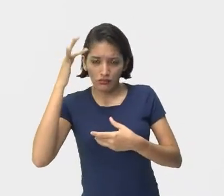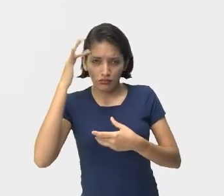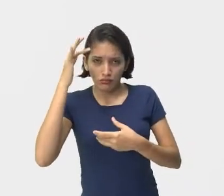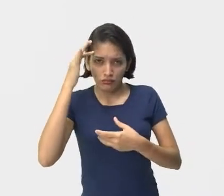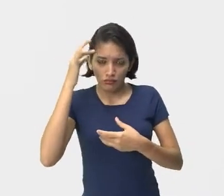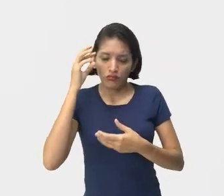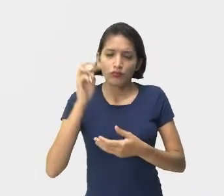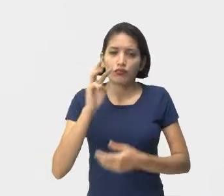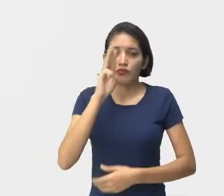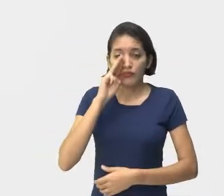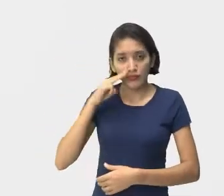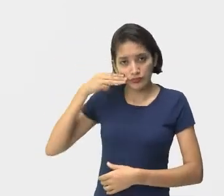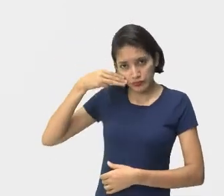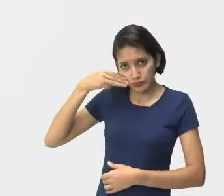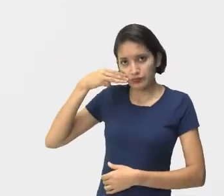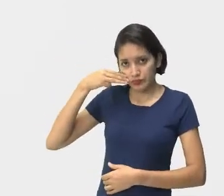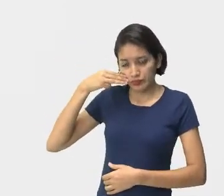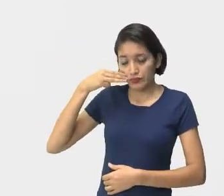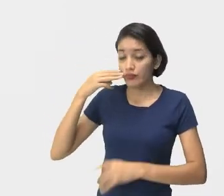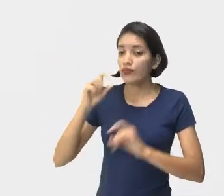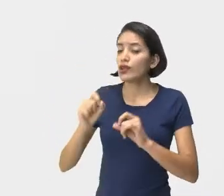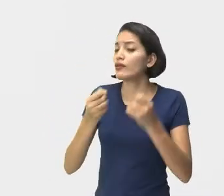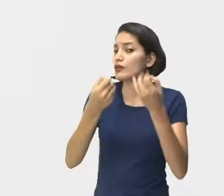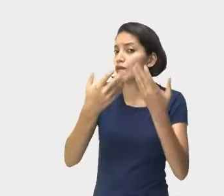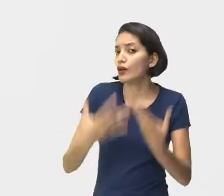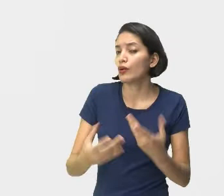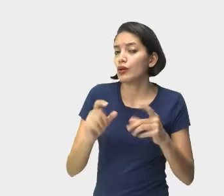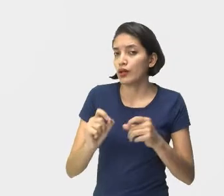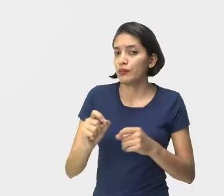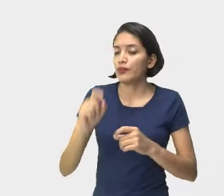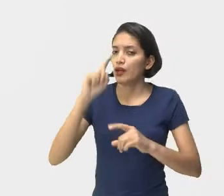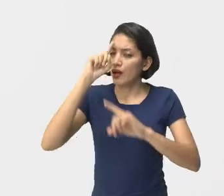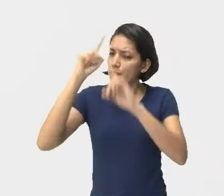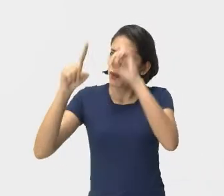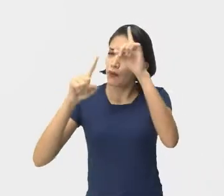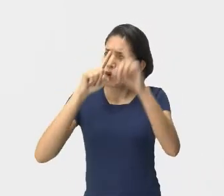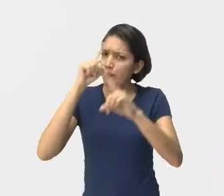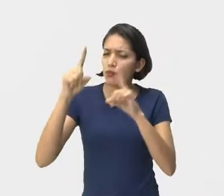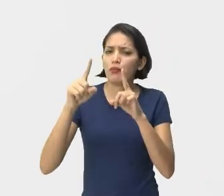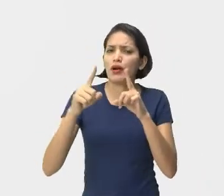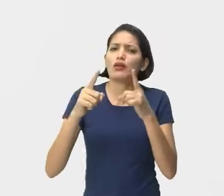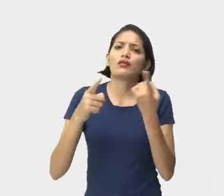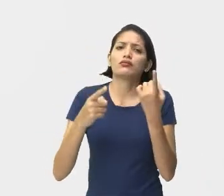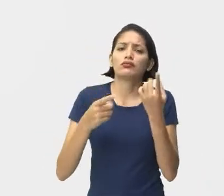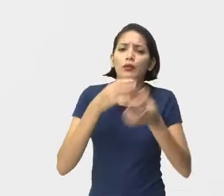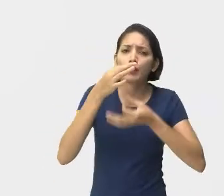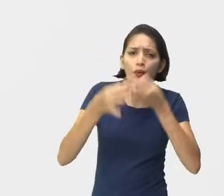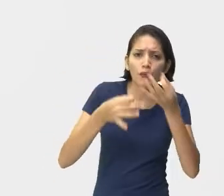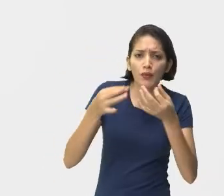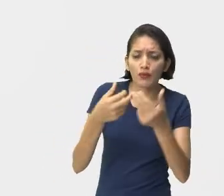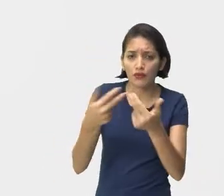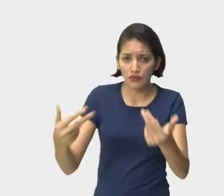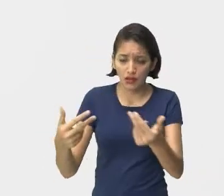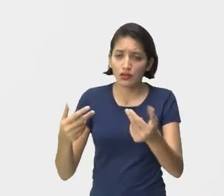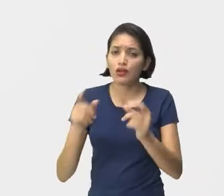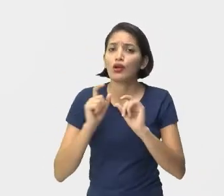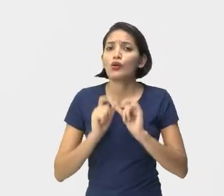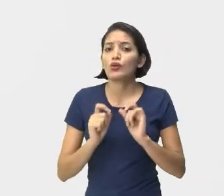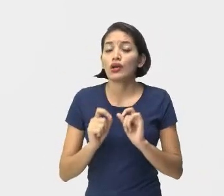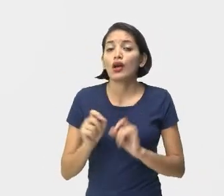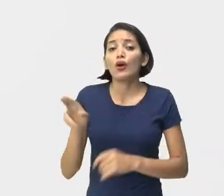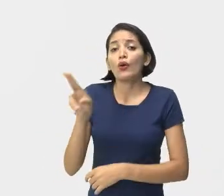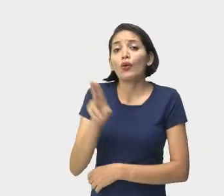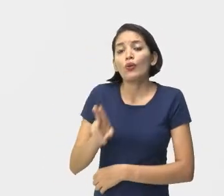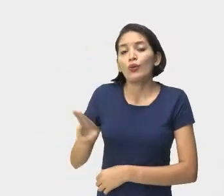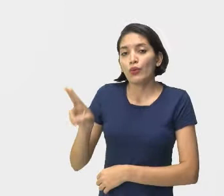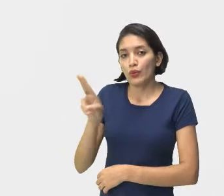marxista que vai dizer que a ideologia, esse discurso, muitas vezes ele é usado